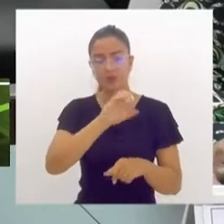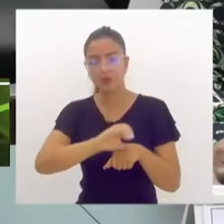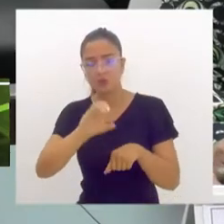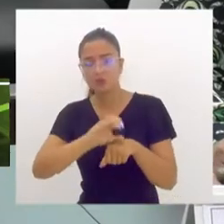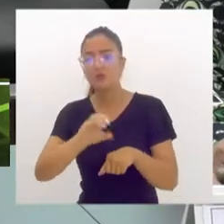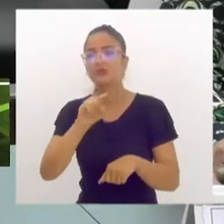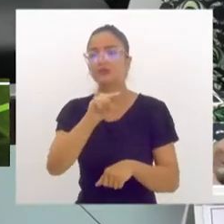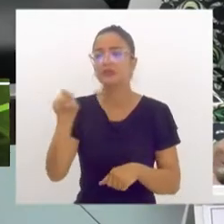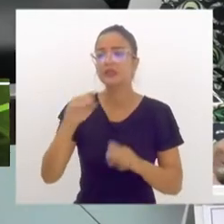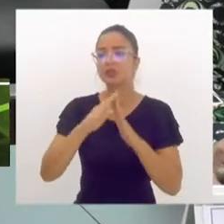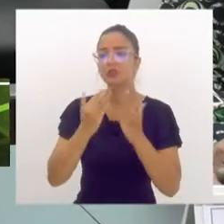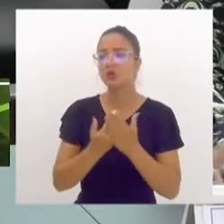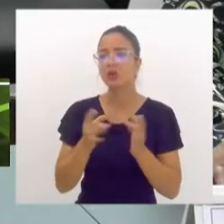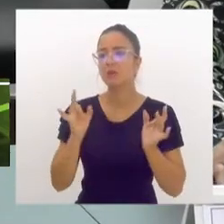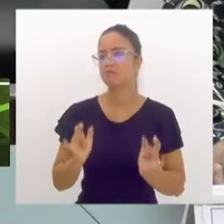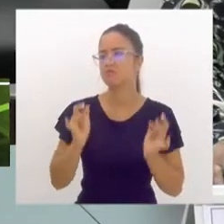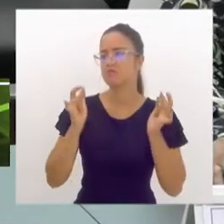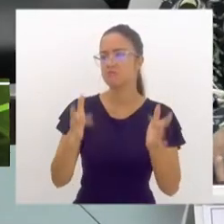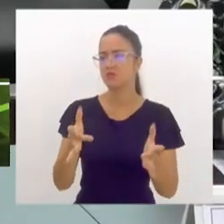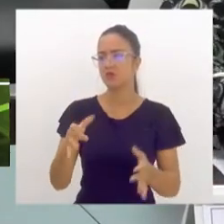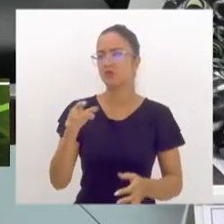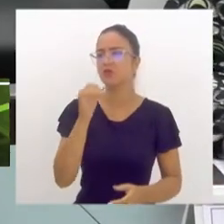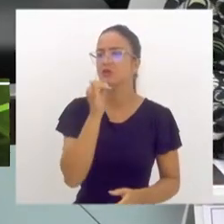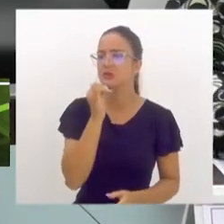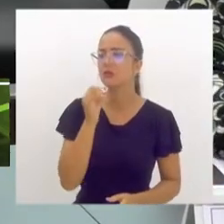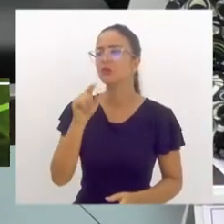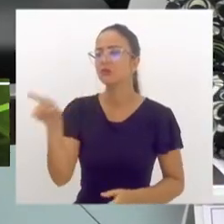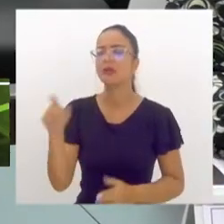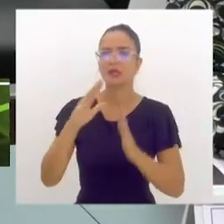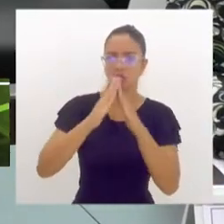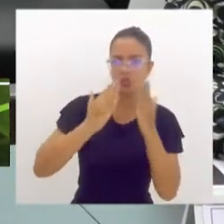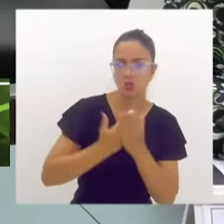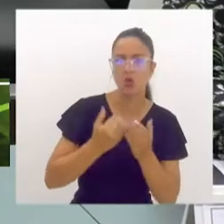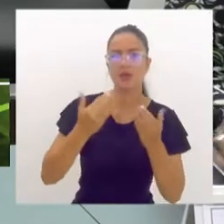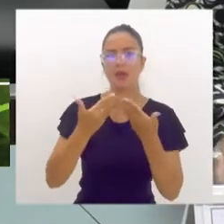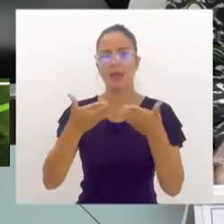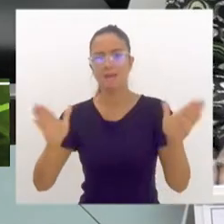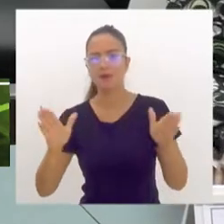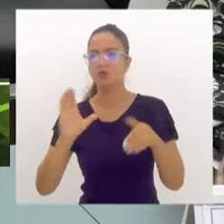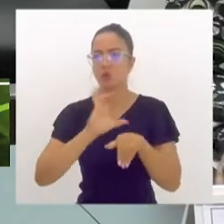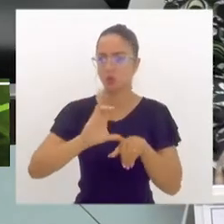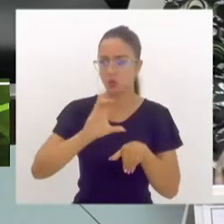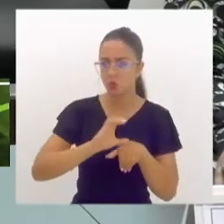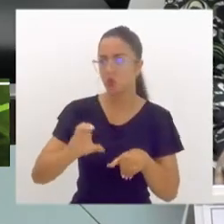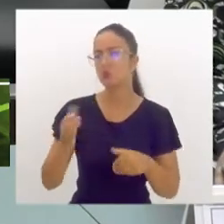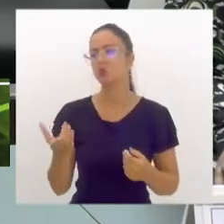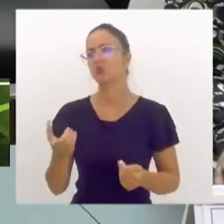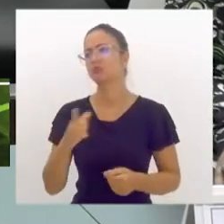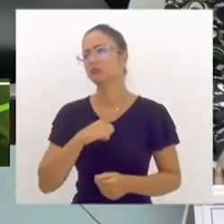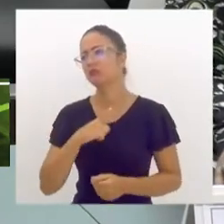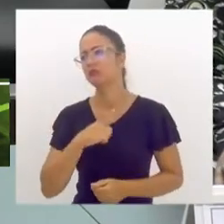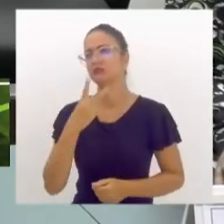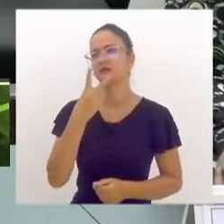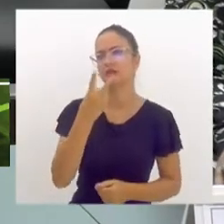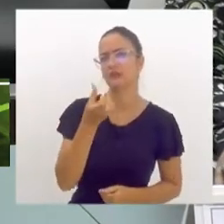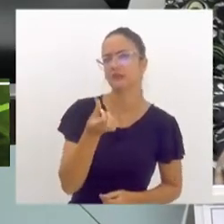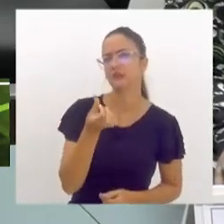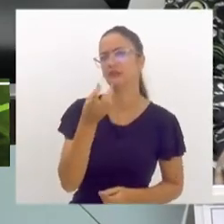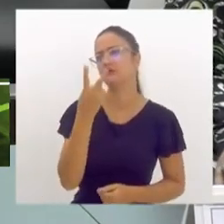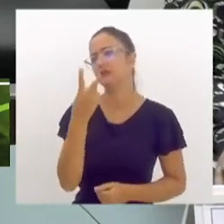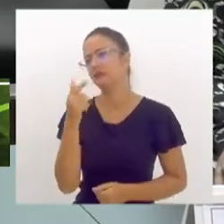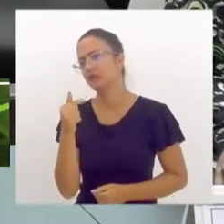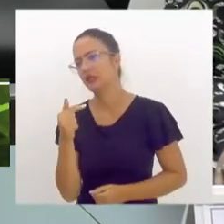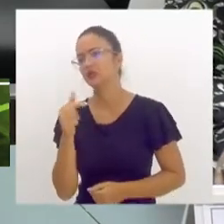abandonam seus processos. As escolas privadas abrem os cursos, algumas abrem processos com 26, 27